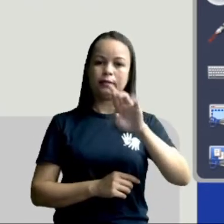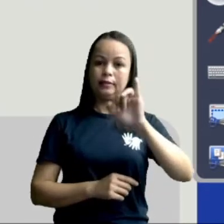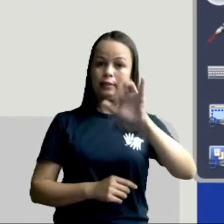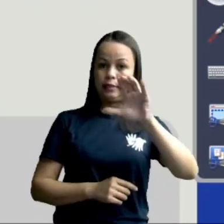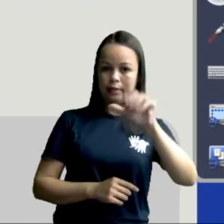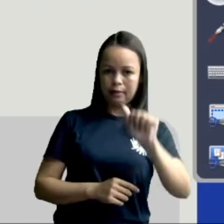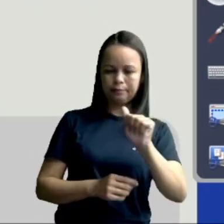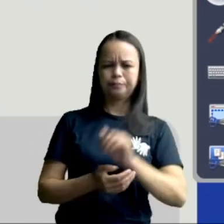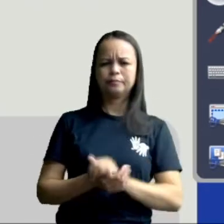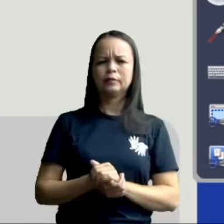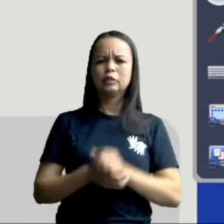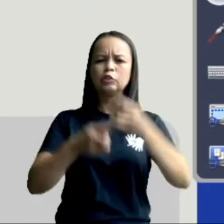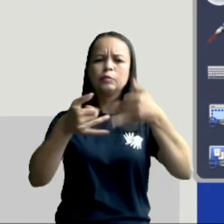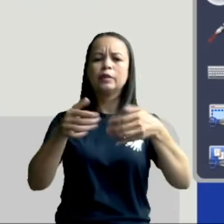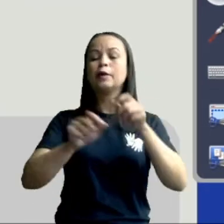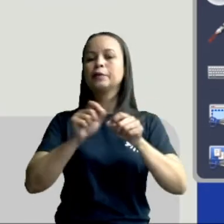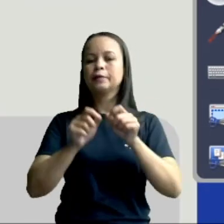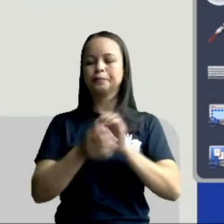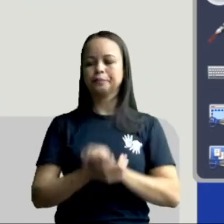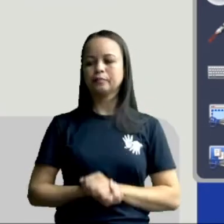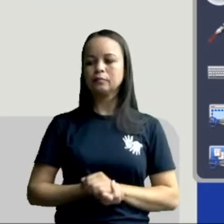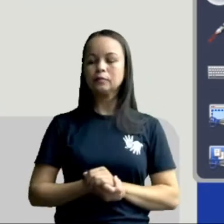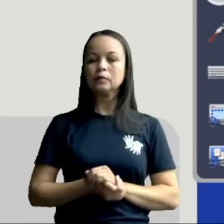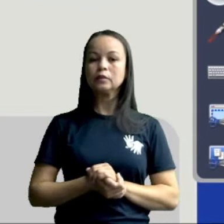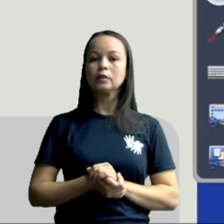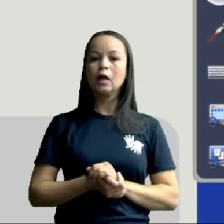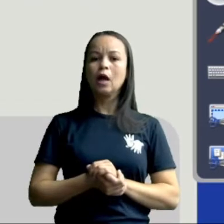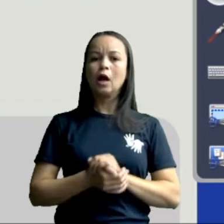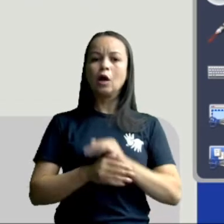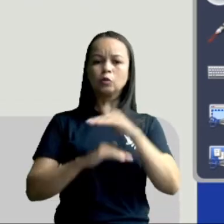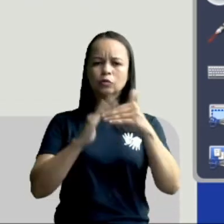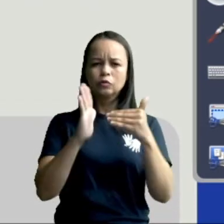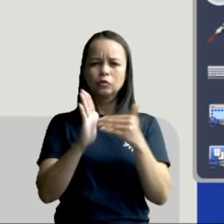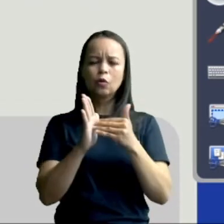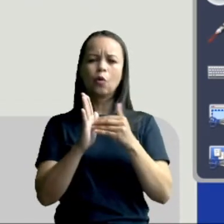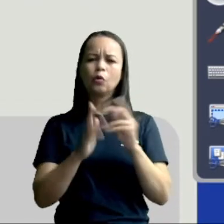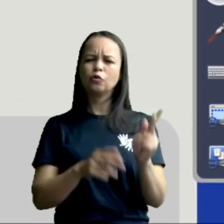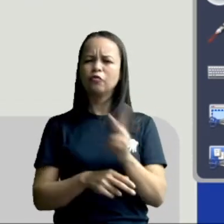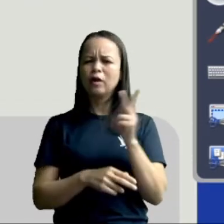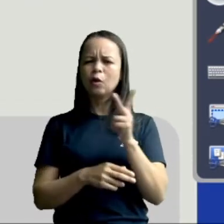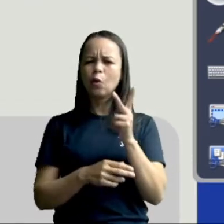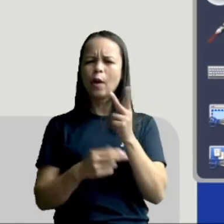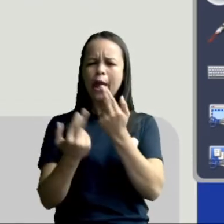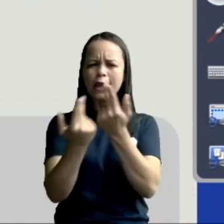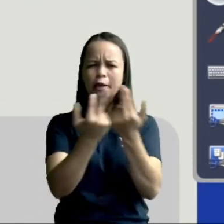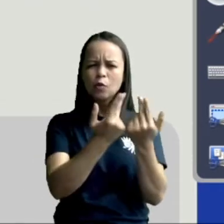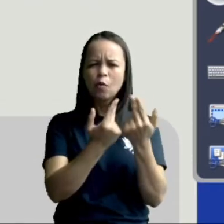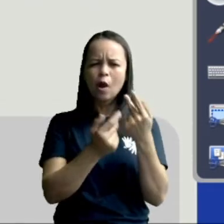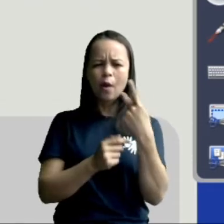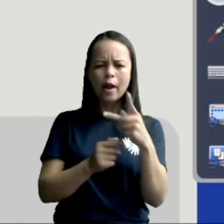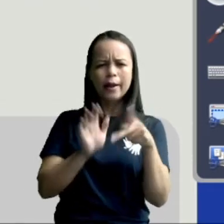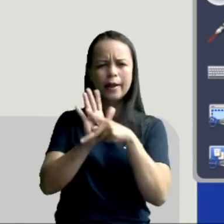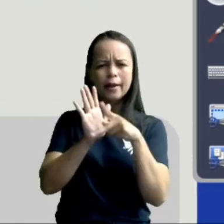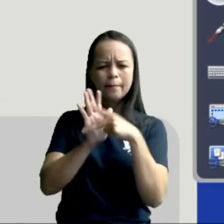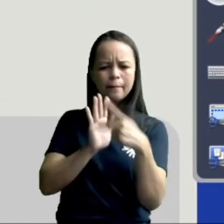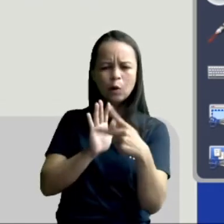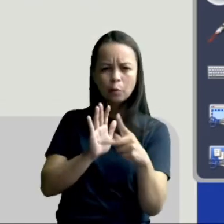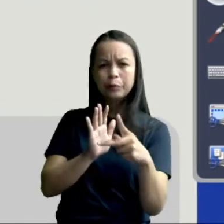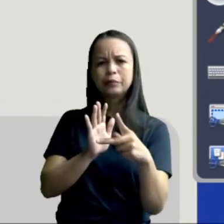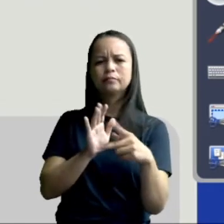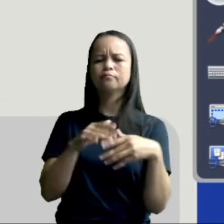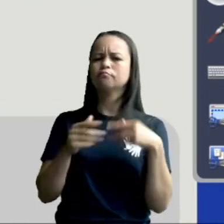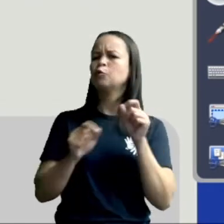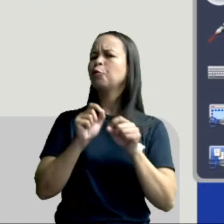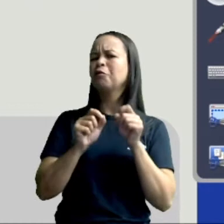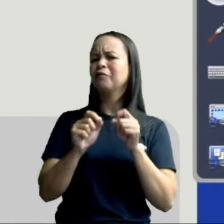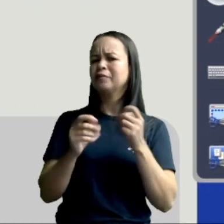seguinte: todo valor é igual a ele mesmo. O que é isso? Todo valor é igual a ele mesmo. Então, olha aqui